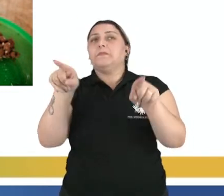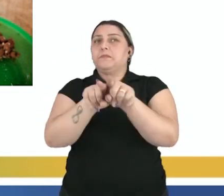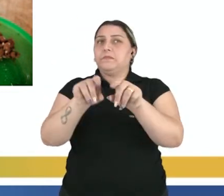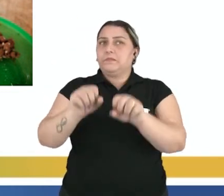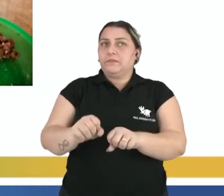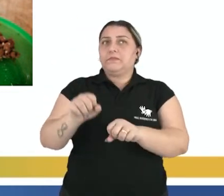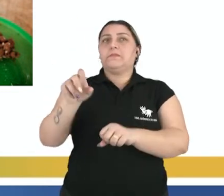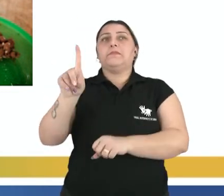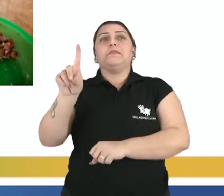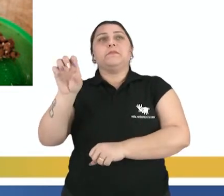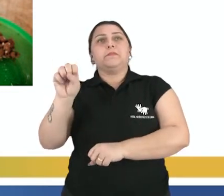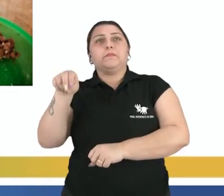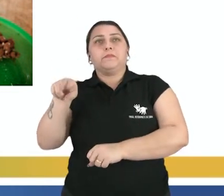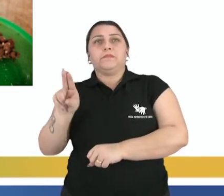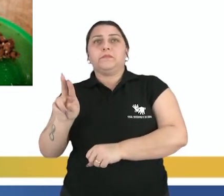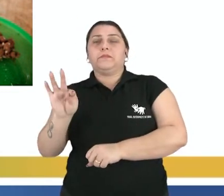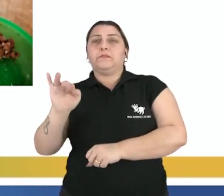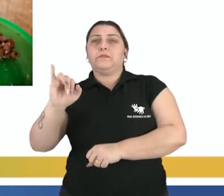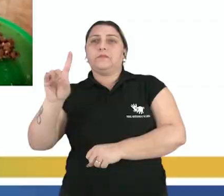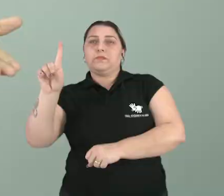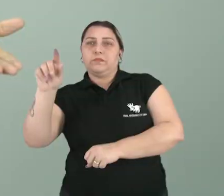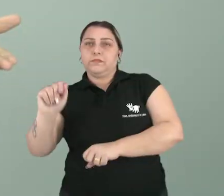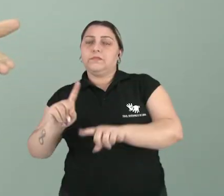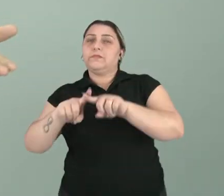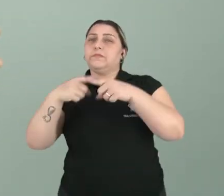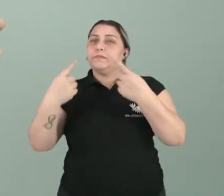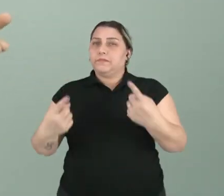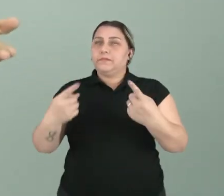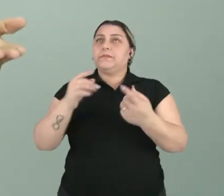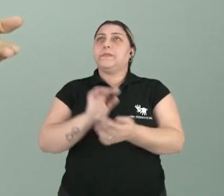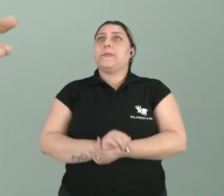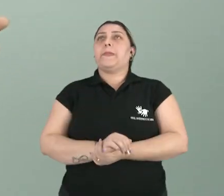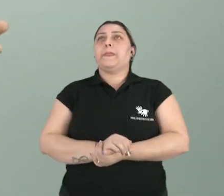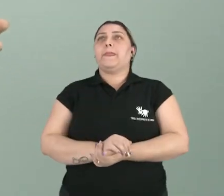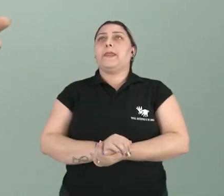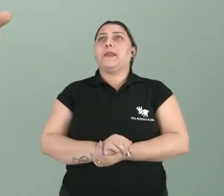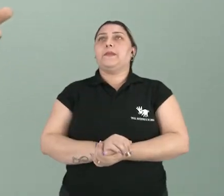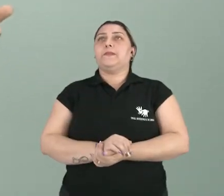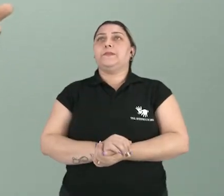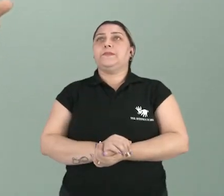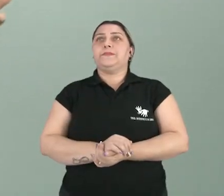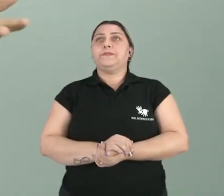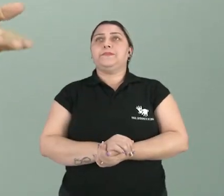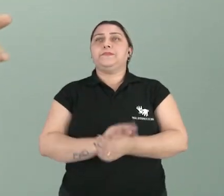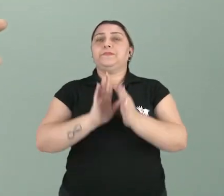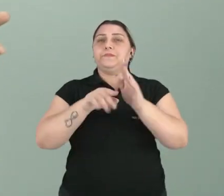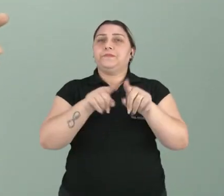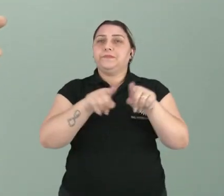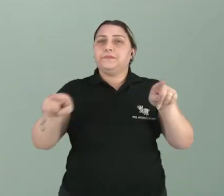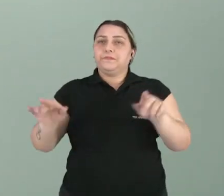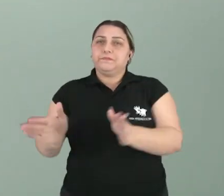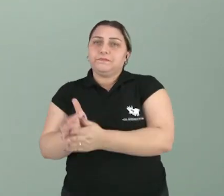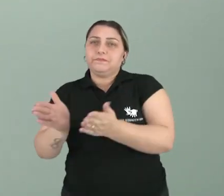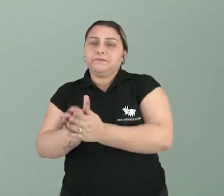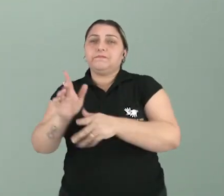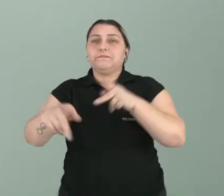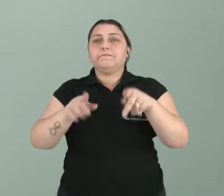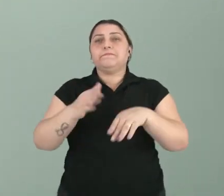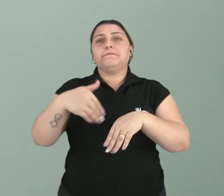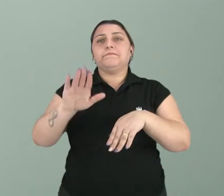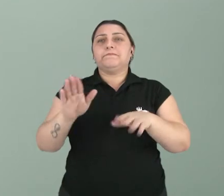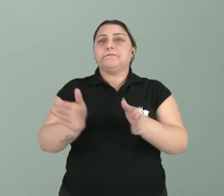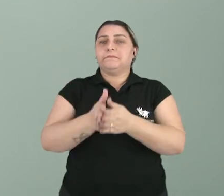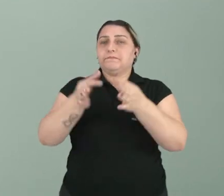ficar desnutrida, tá bom? Mas é claro que é mais comum aí na área abaixo da linha da pobreza, a população mais